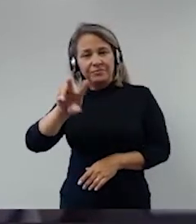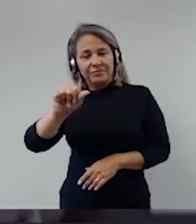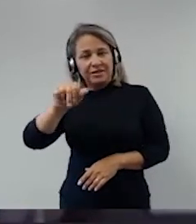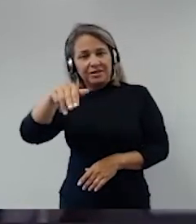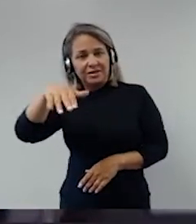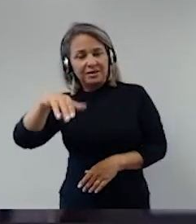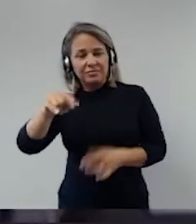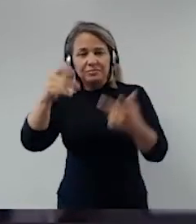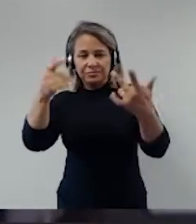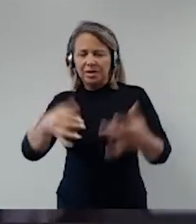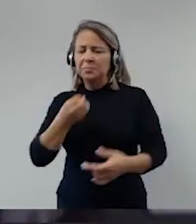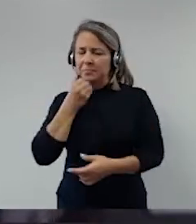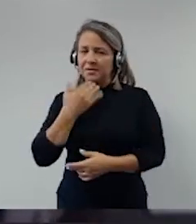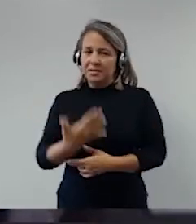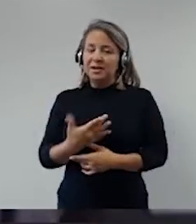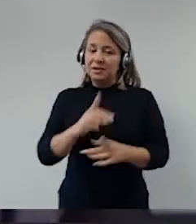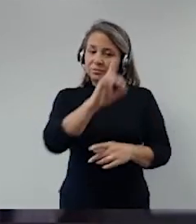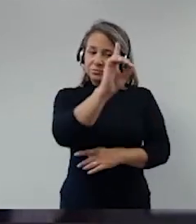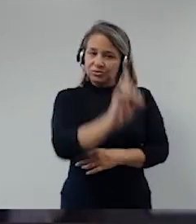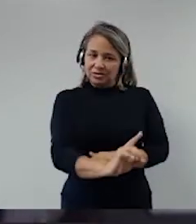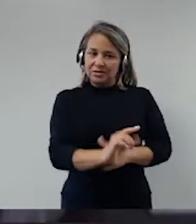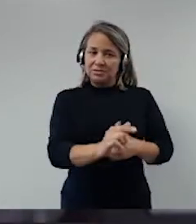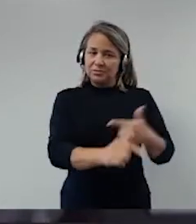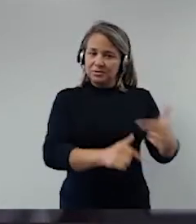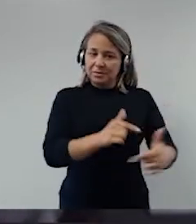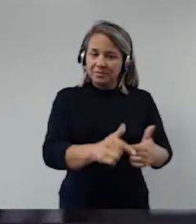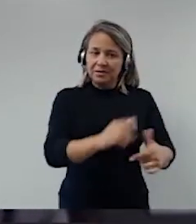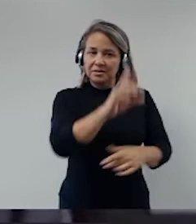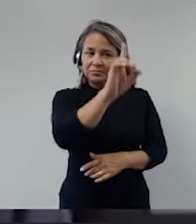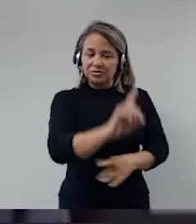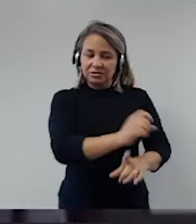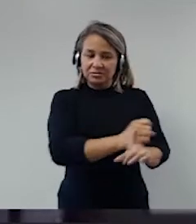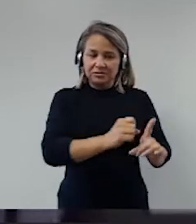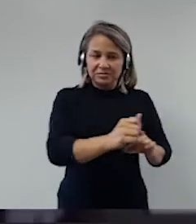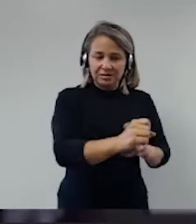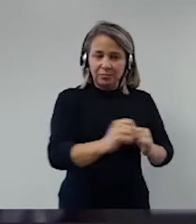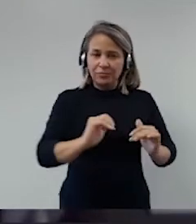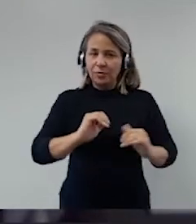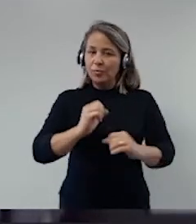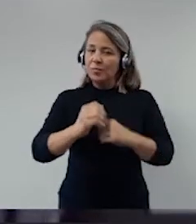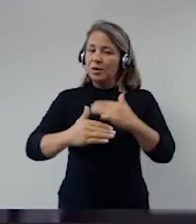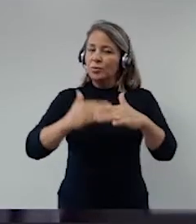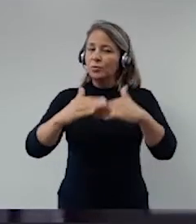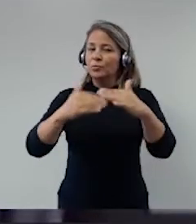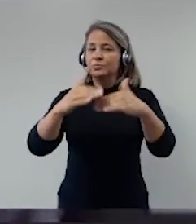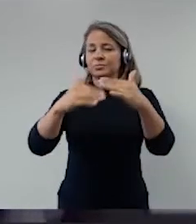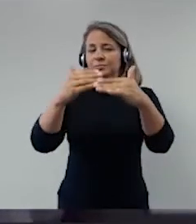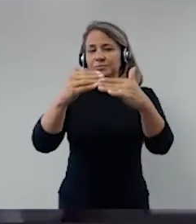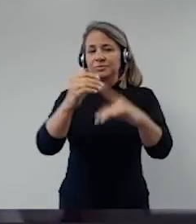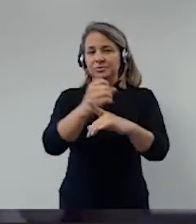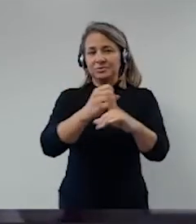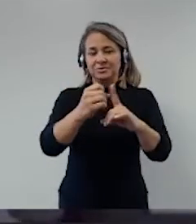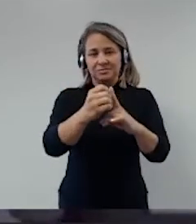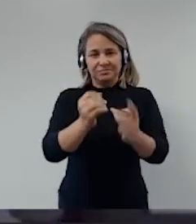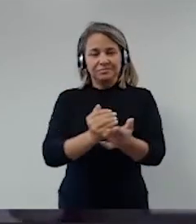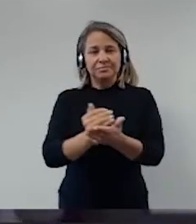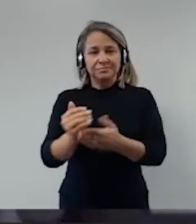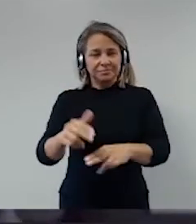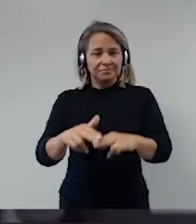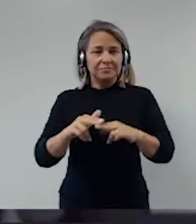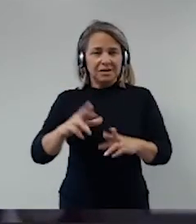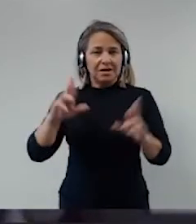os direitos do trabalho, os direitos sociais, é um construto social. E esse construto social se dá a partir da